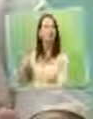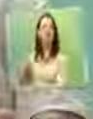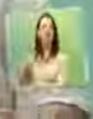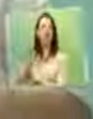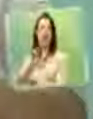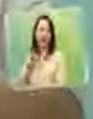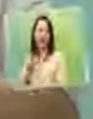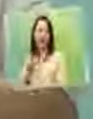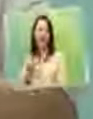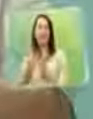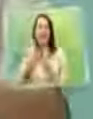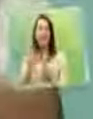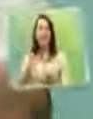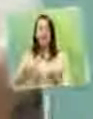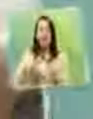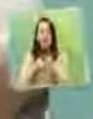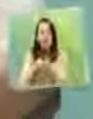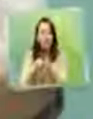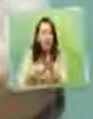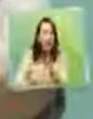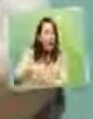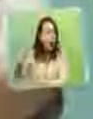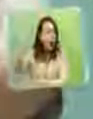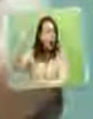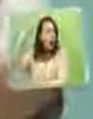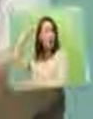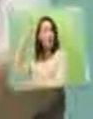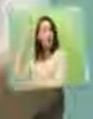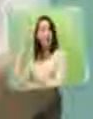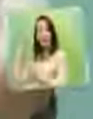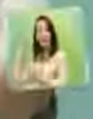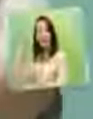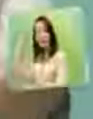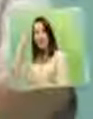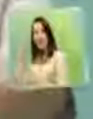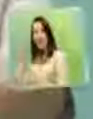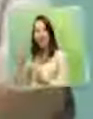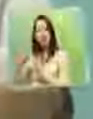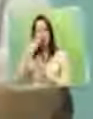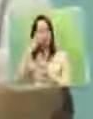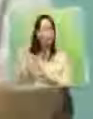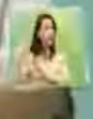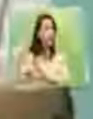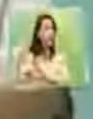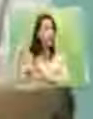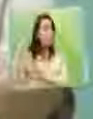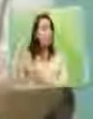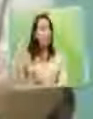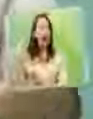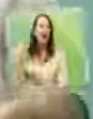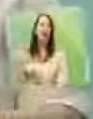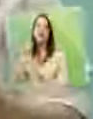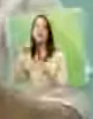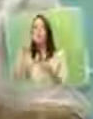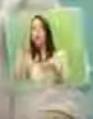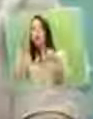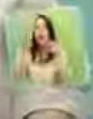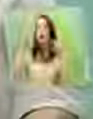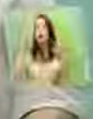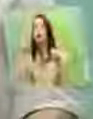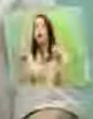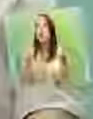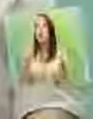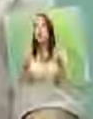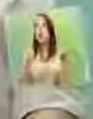que quando a gente vai mais para a antiguidade, nessa temporalidade mais distante, ficar mais atento a